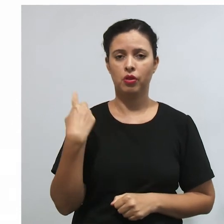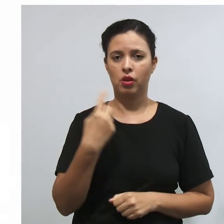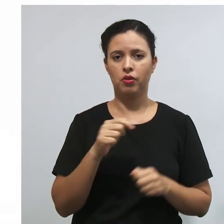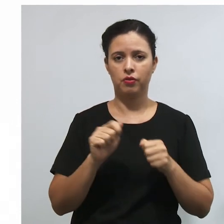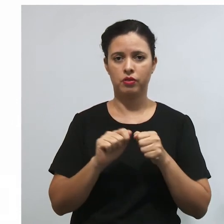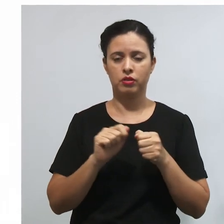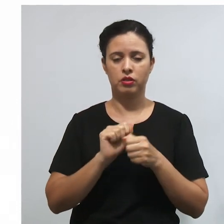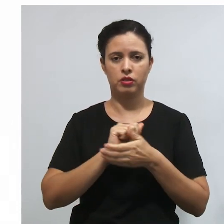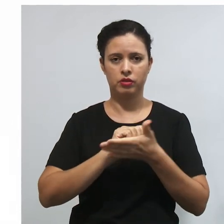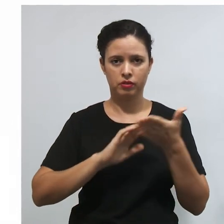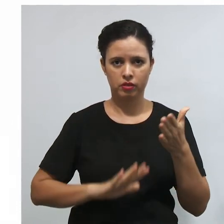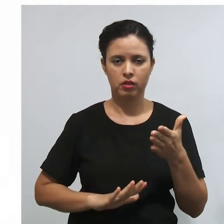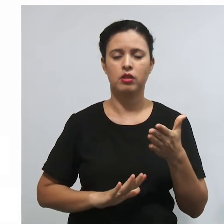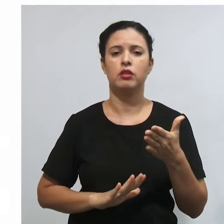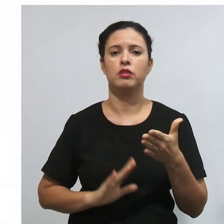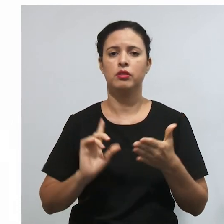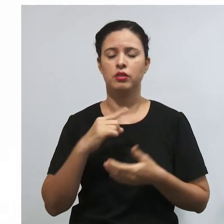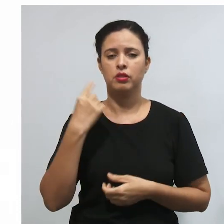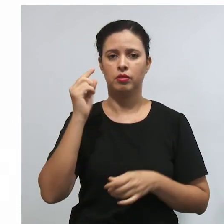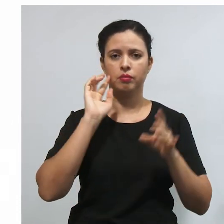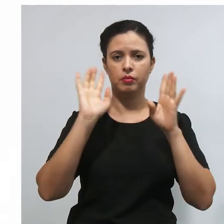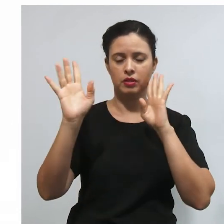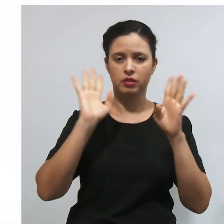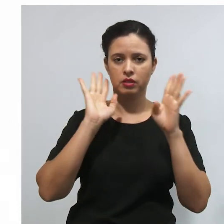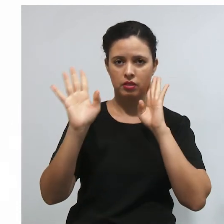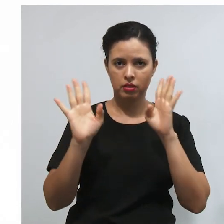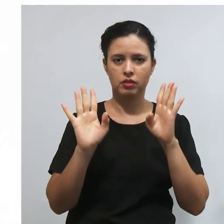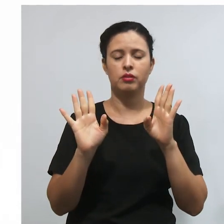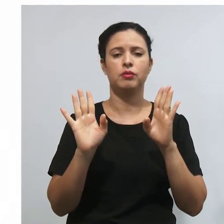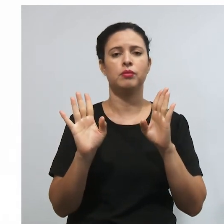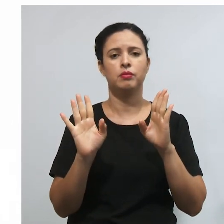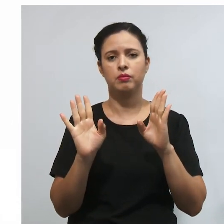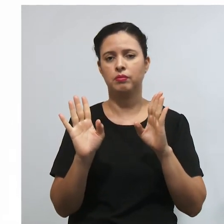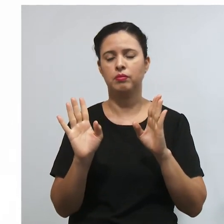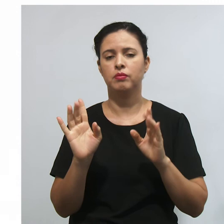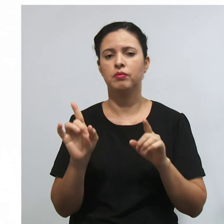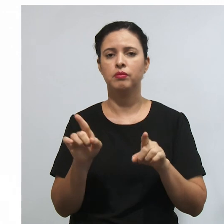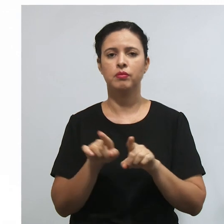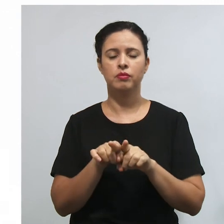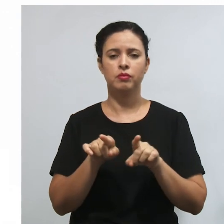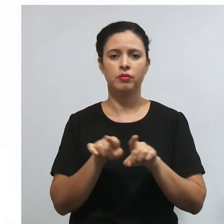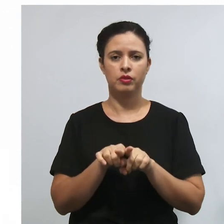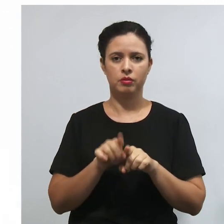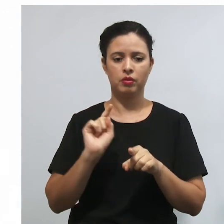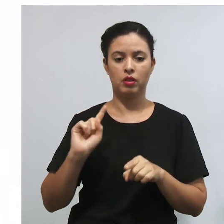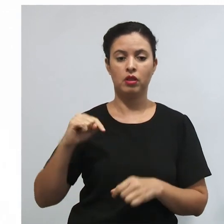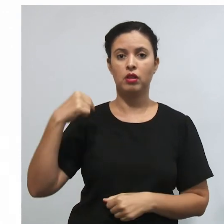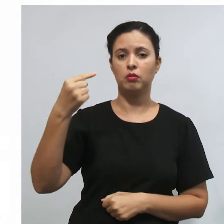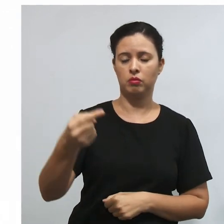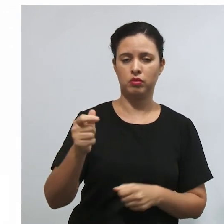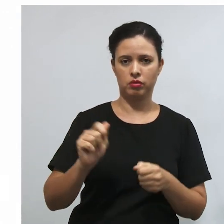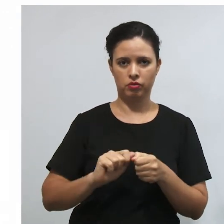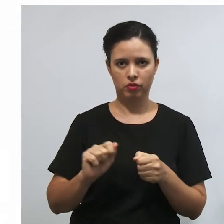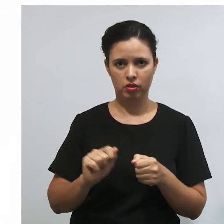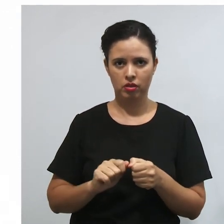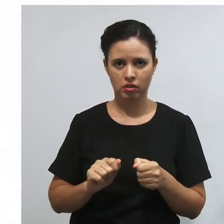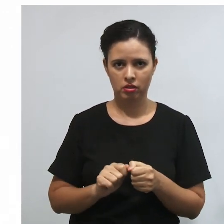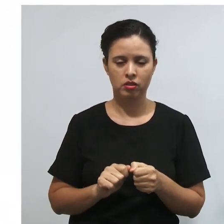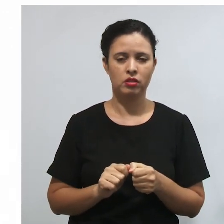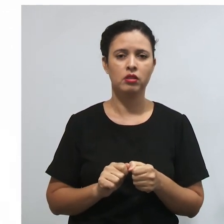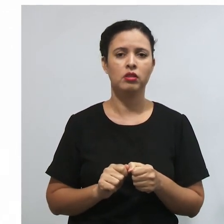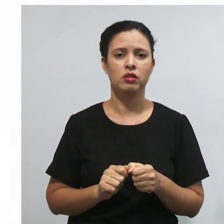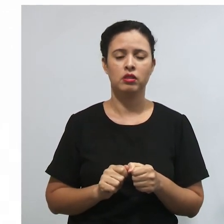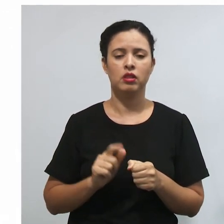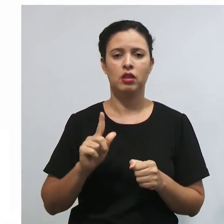realizando a atividade, a gente vai pensando, vai refletindo ali, ou depois que realizamos. Ser